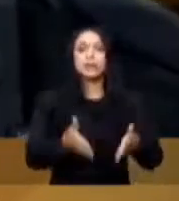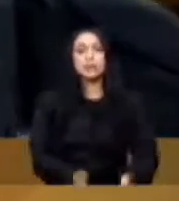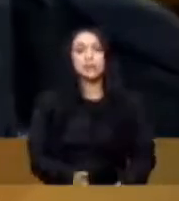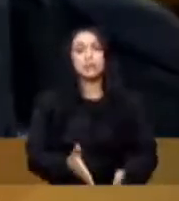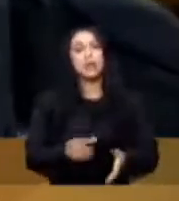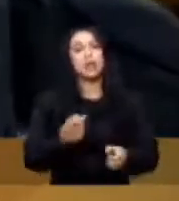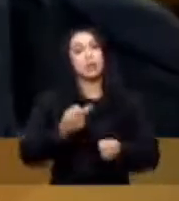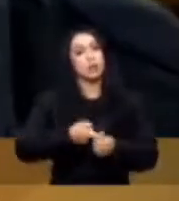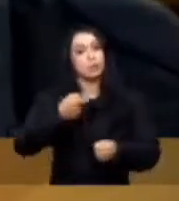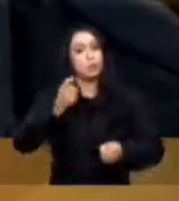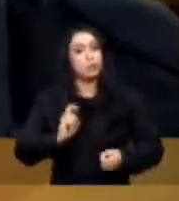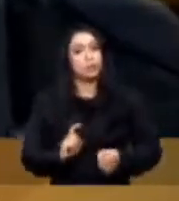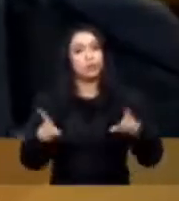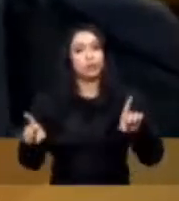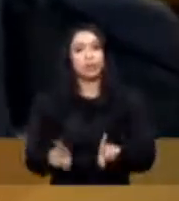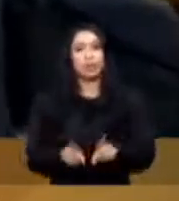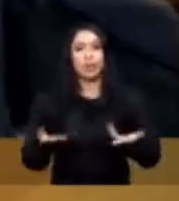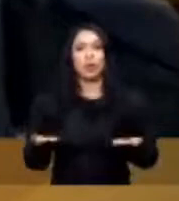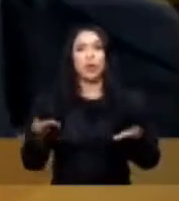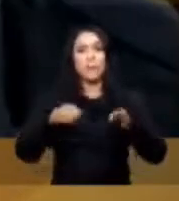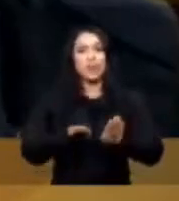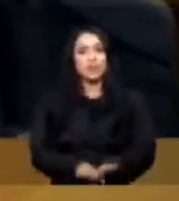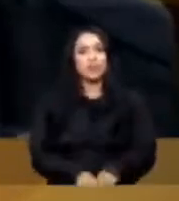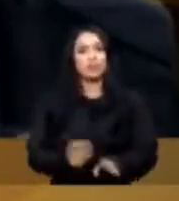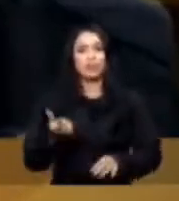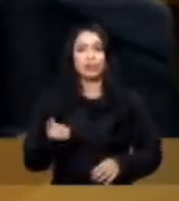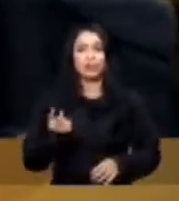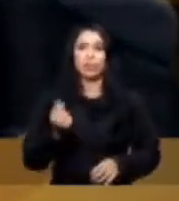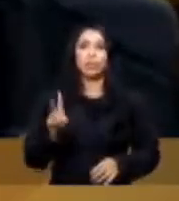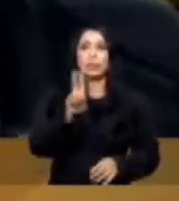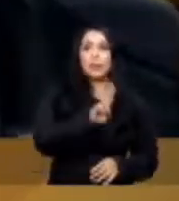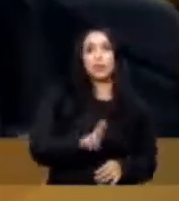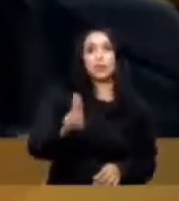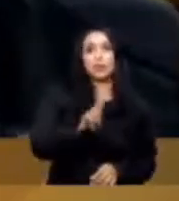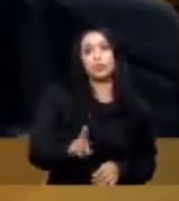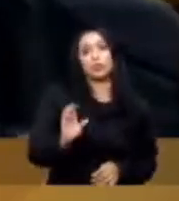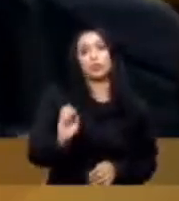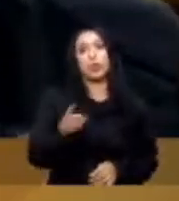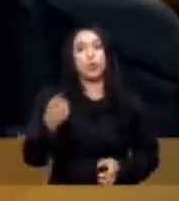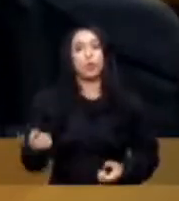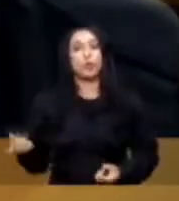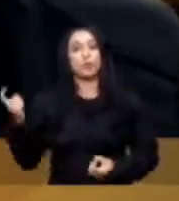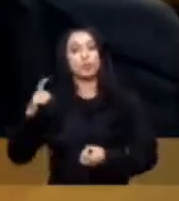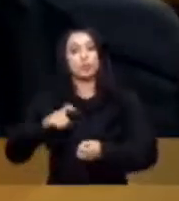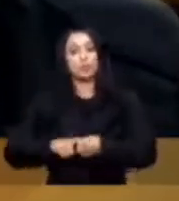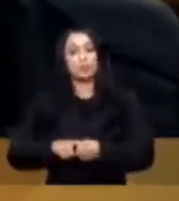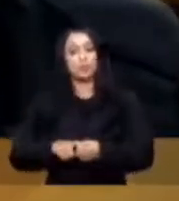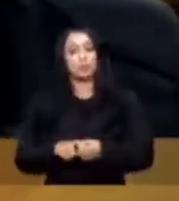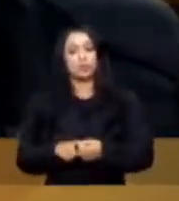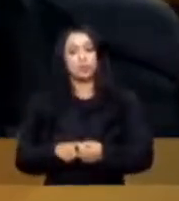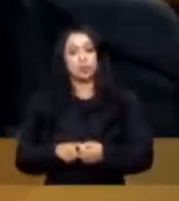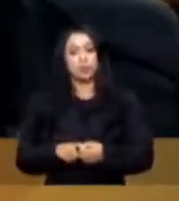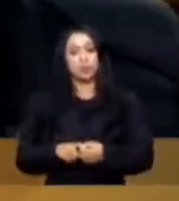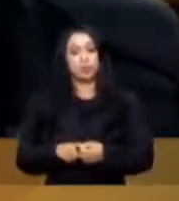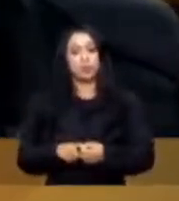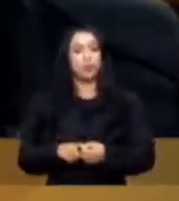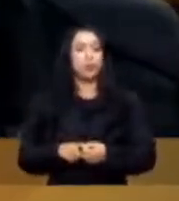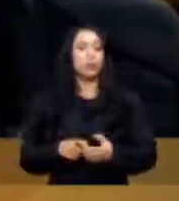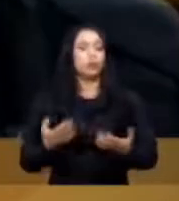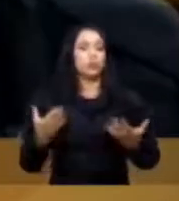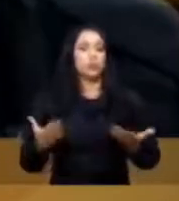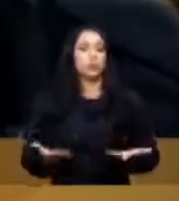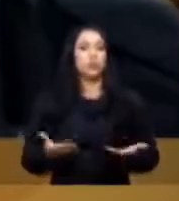pela compensação financeira pelo uso, ou por uma devolução de cotas